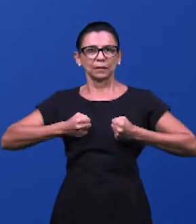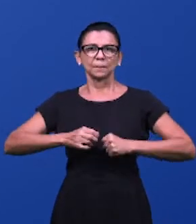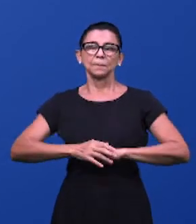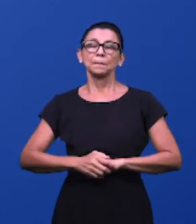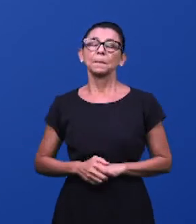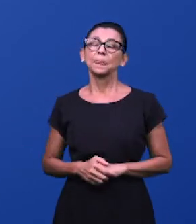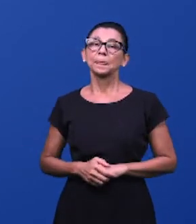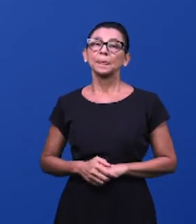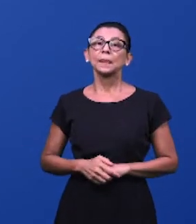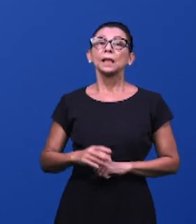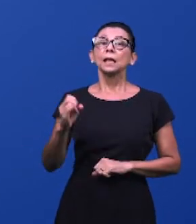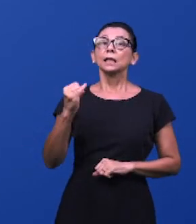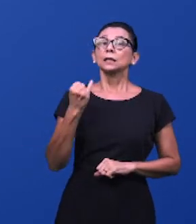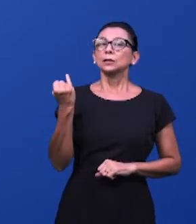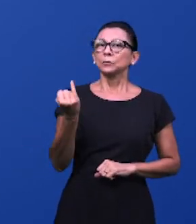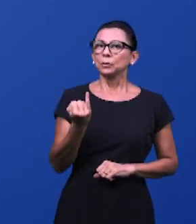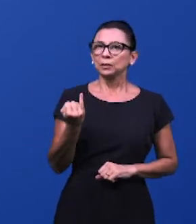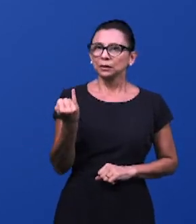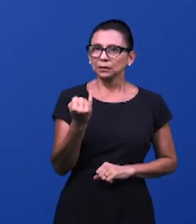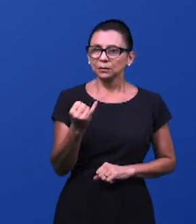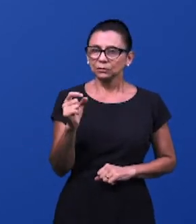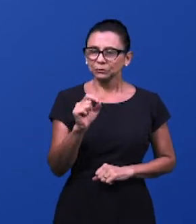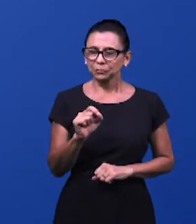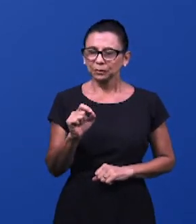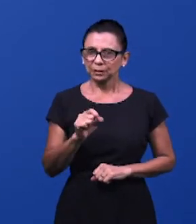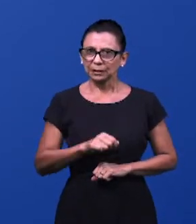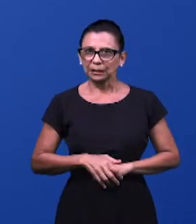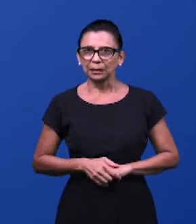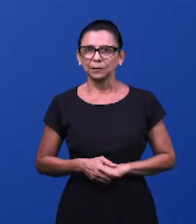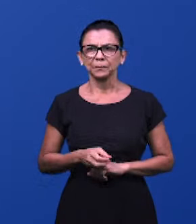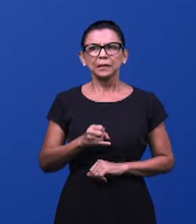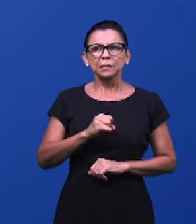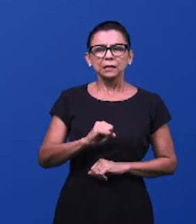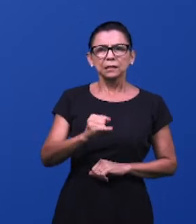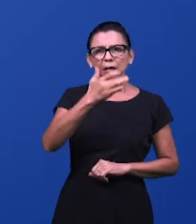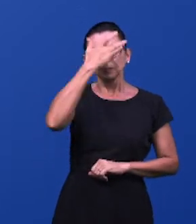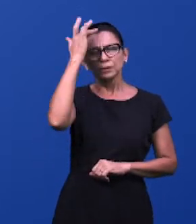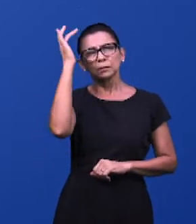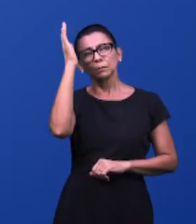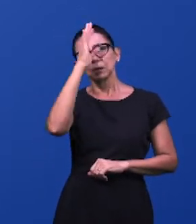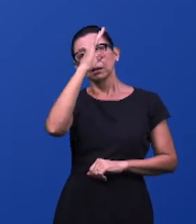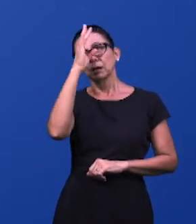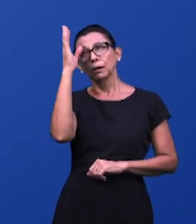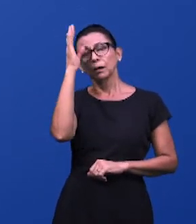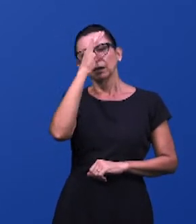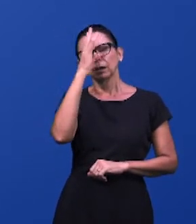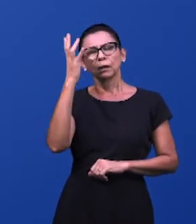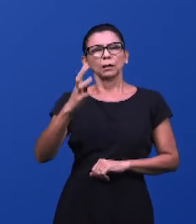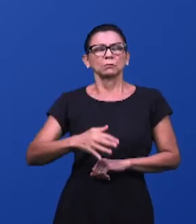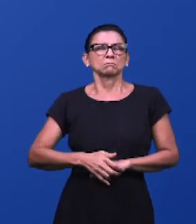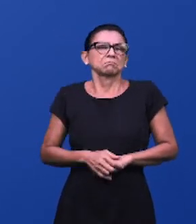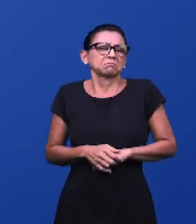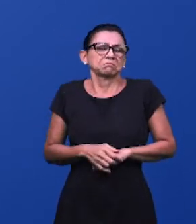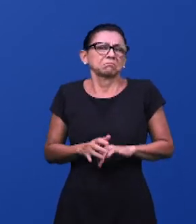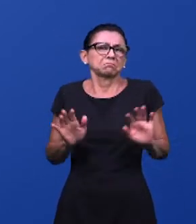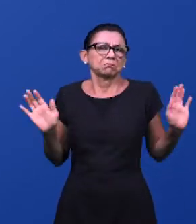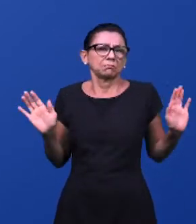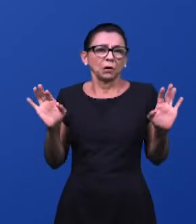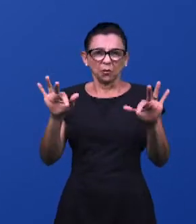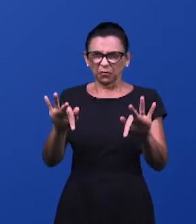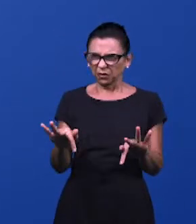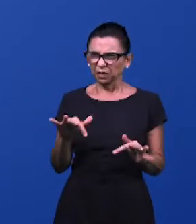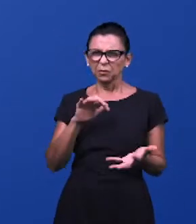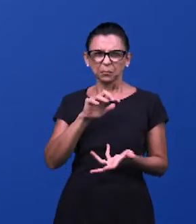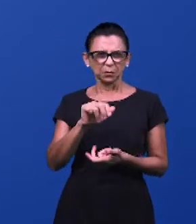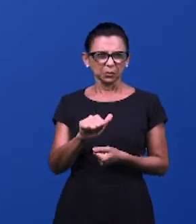mais importante, irmãos, é que se ainda há alguém que não se apercebeu, não está atento aos sinais do